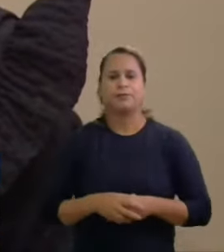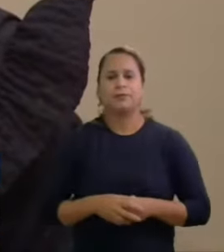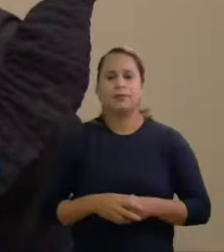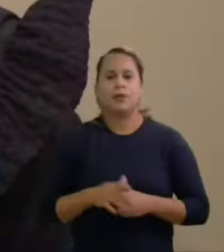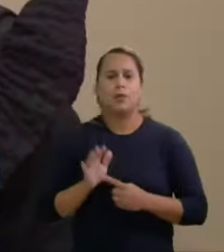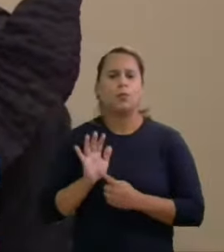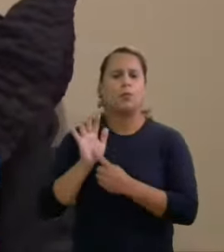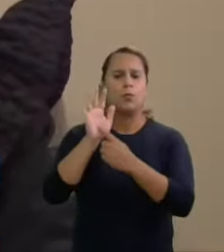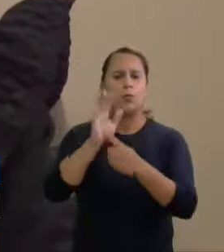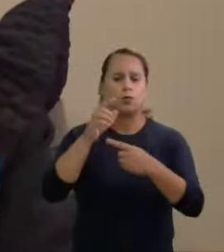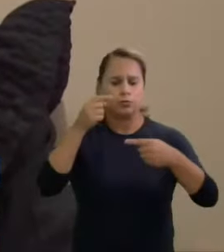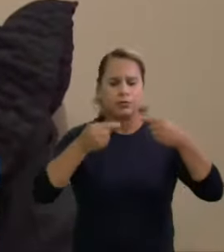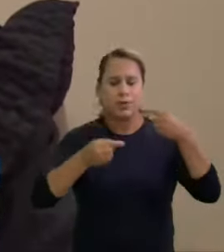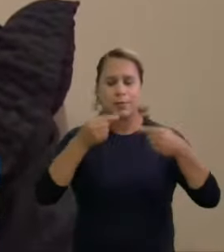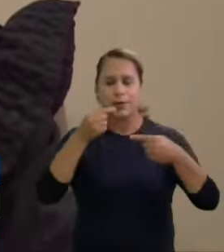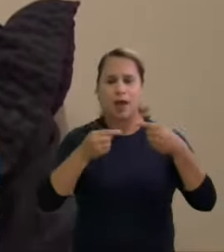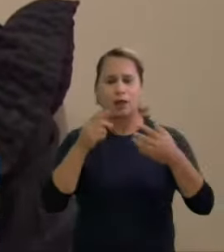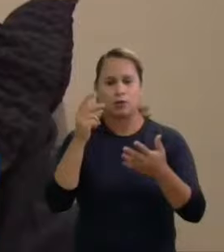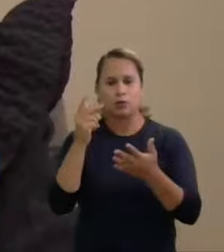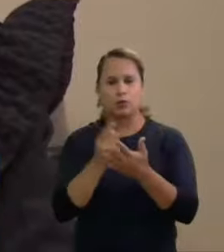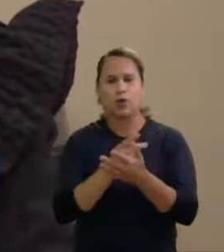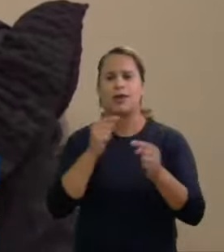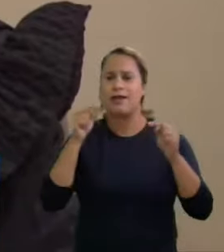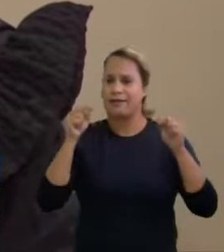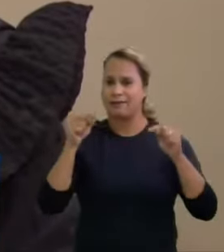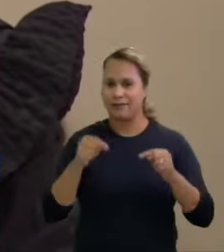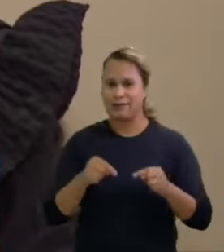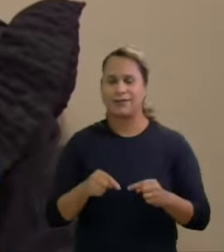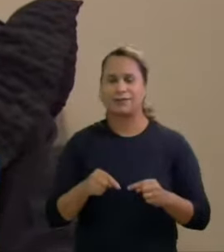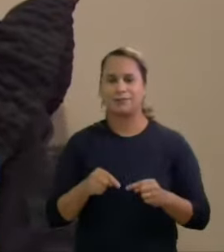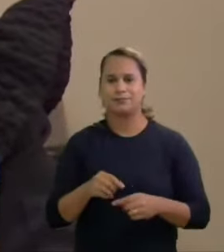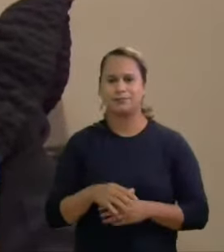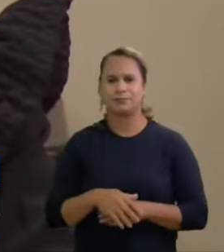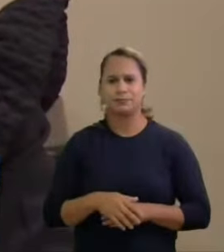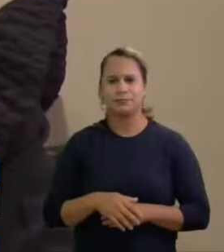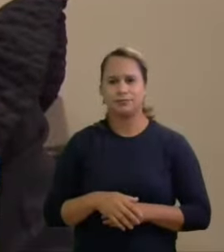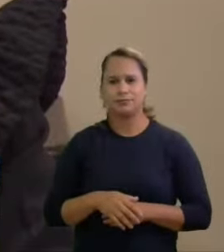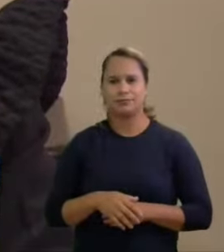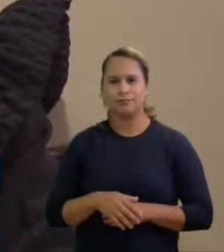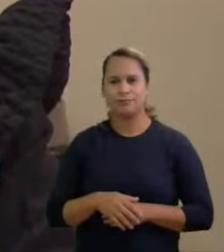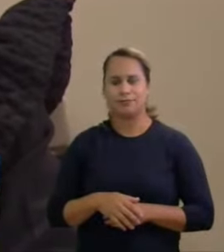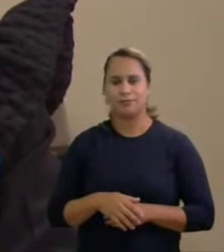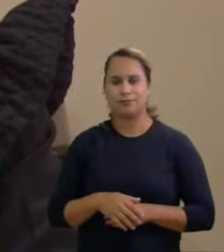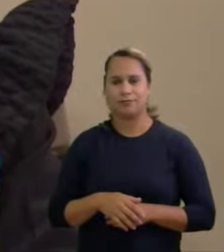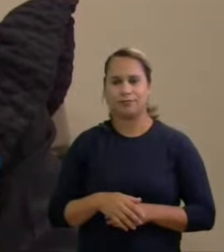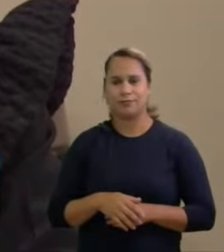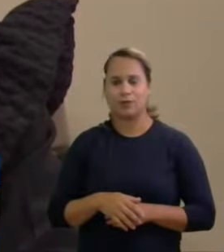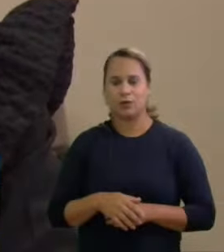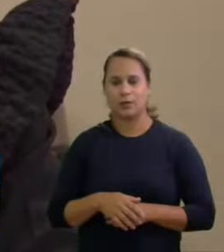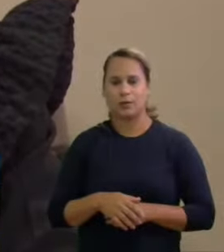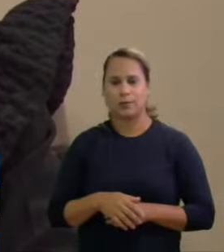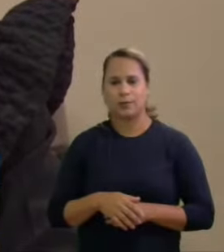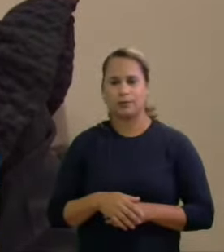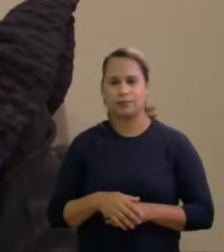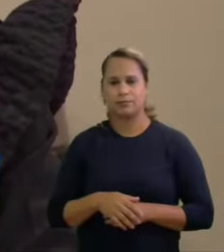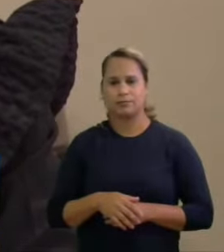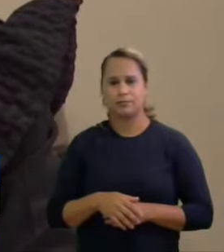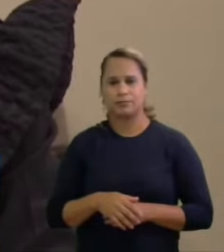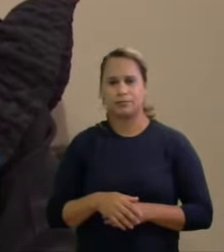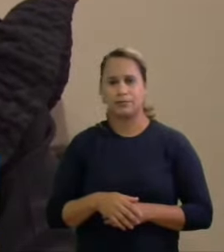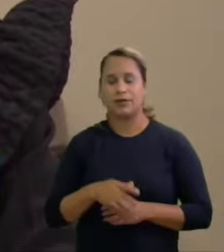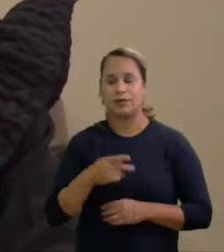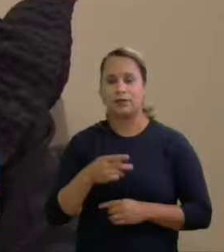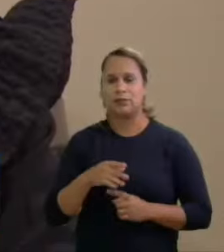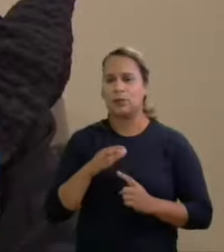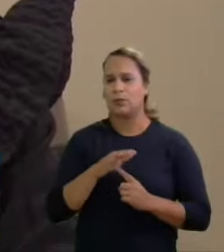cbde esse ano nós somos paraa nova nona edição do do maior Congresso de Direito Eleitoral do do Brasil aqui no Paraná